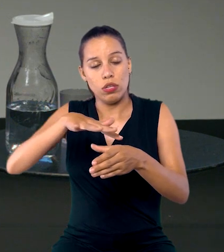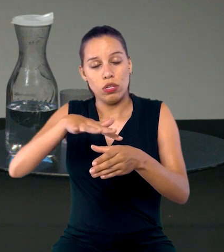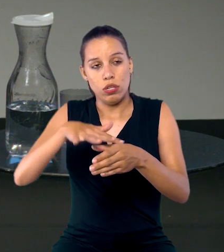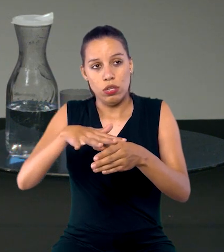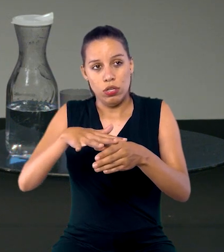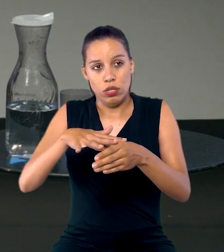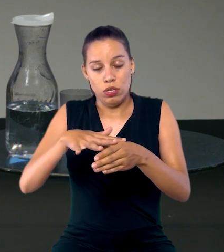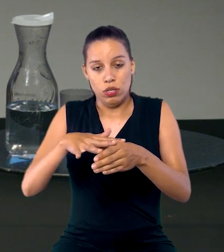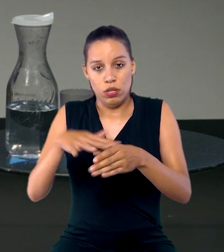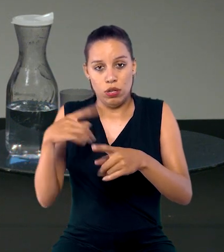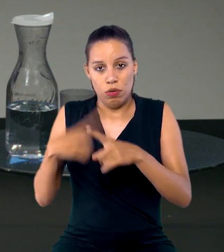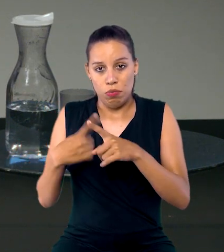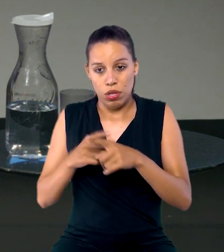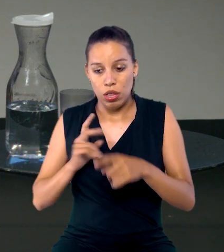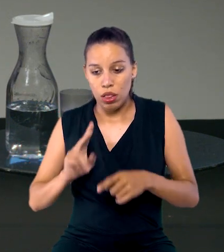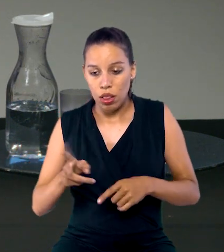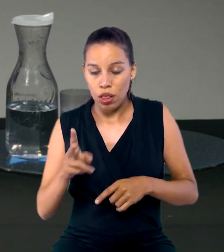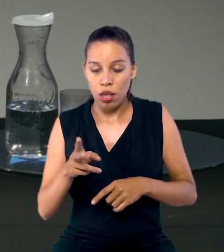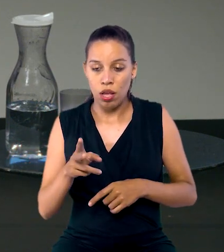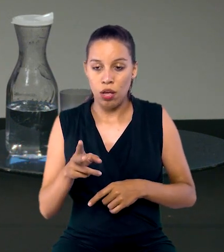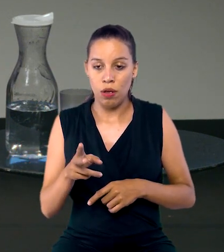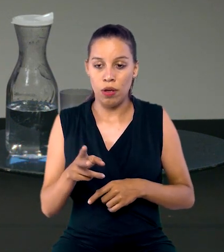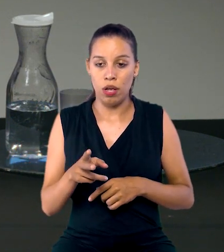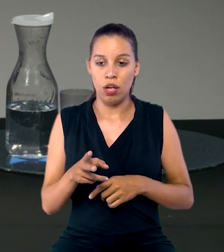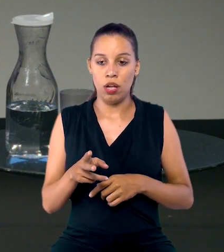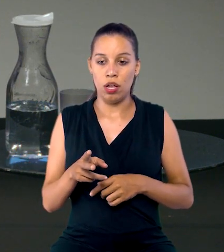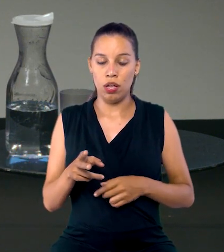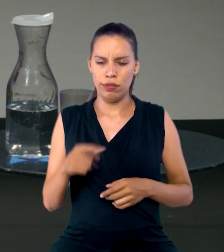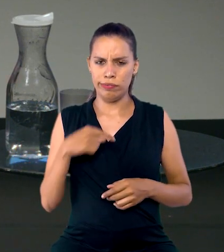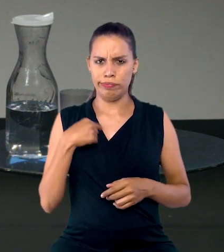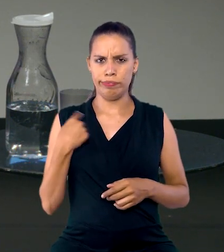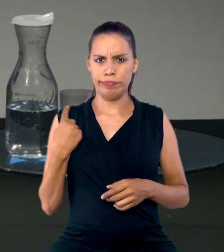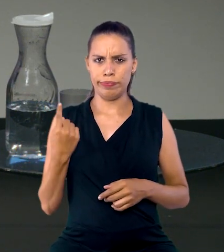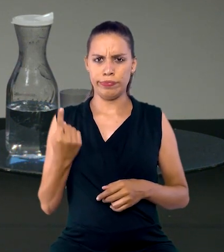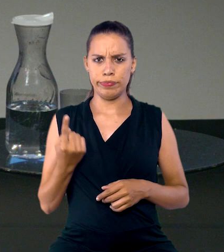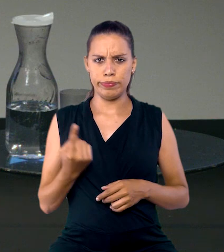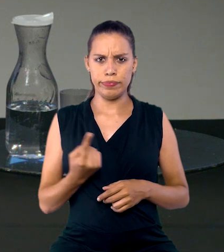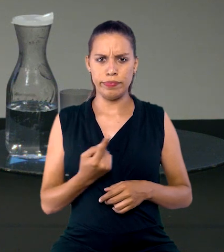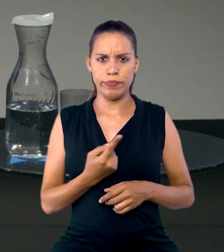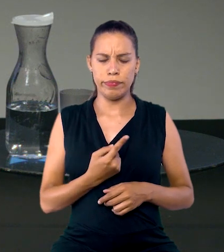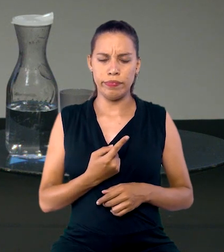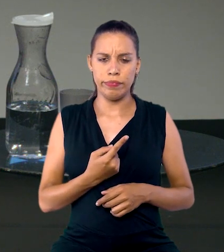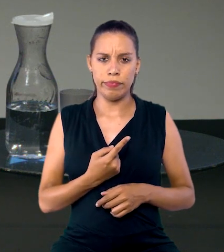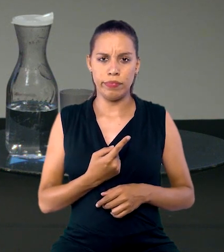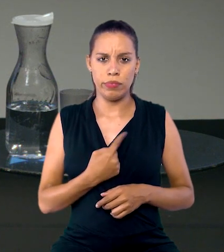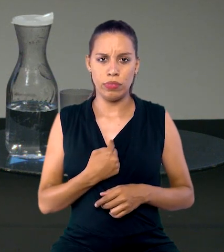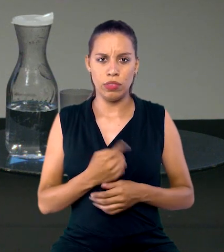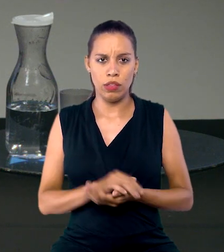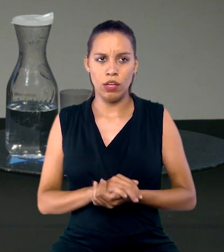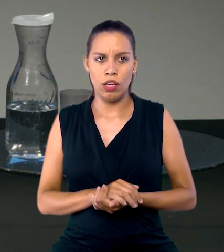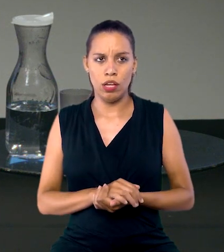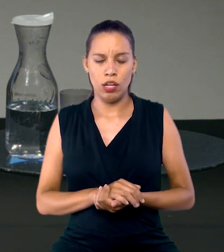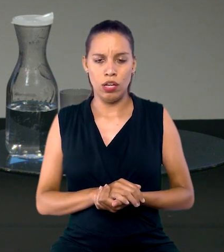importante, porque é realmente uma coformação. A gente não...